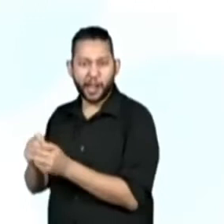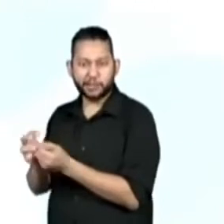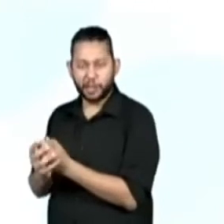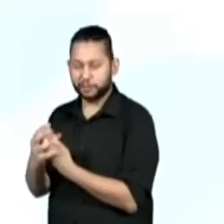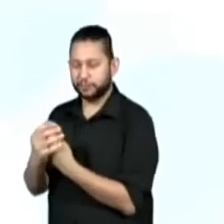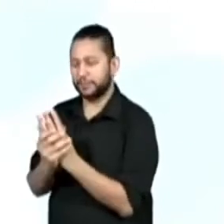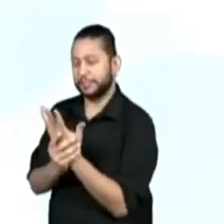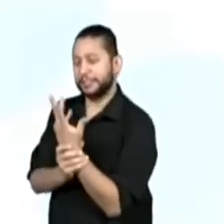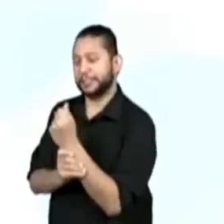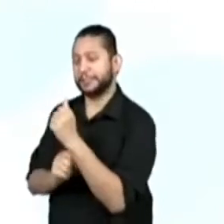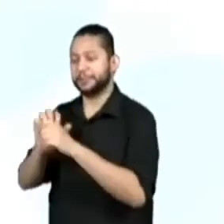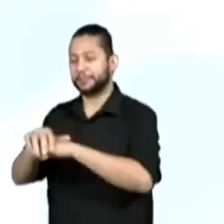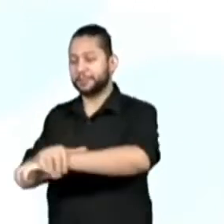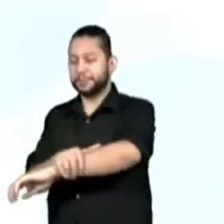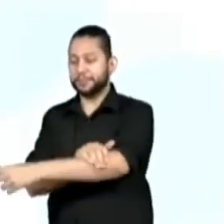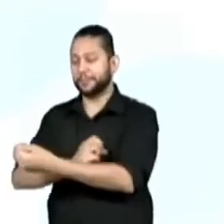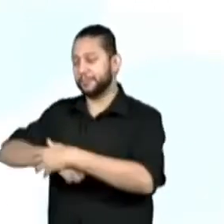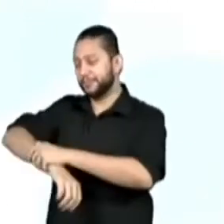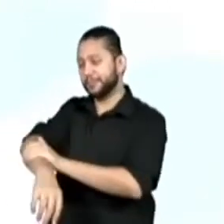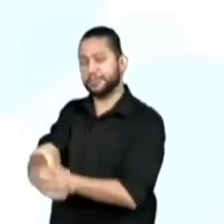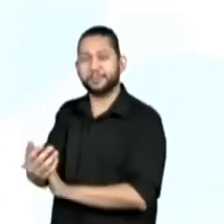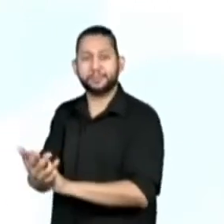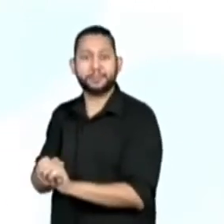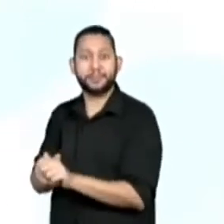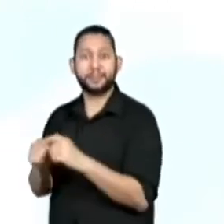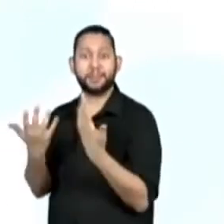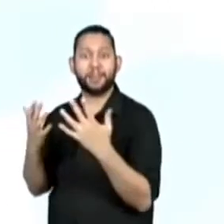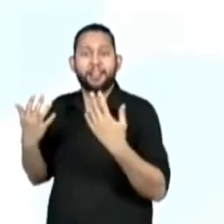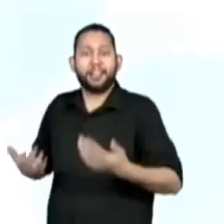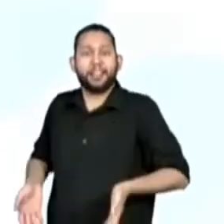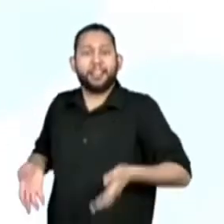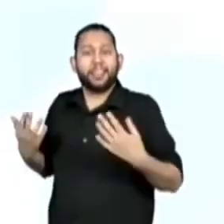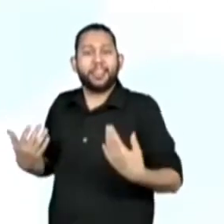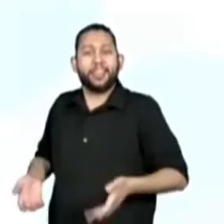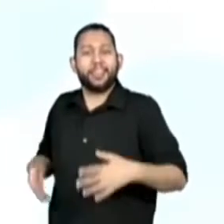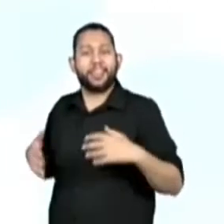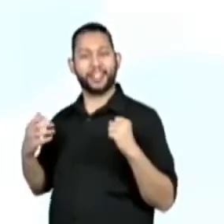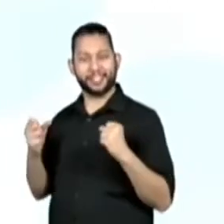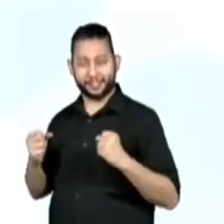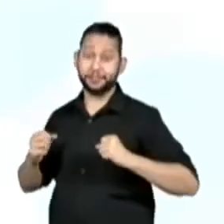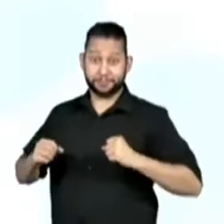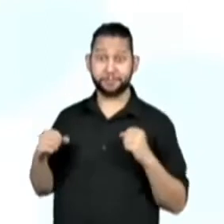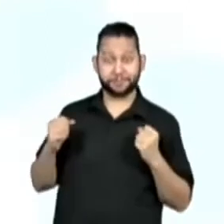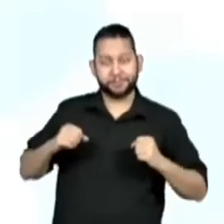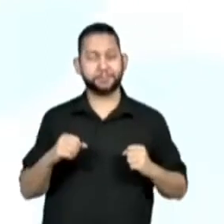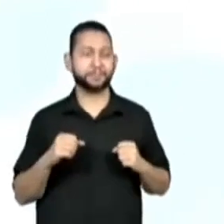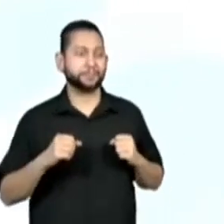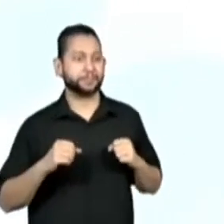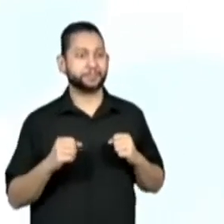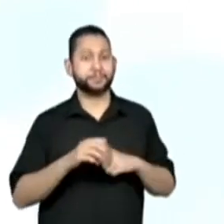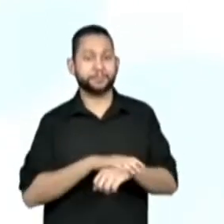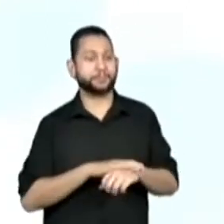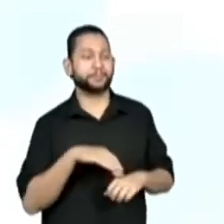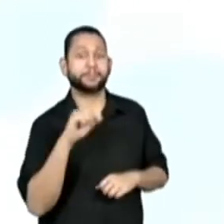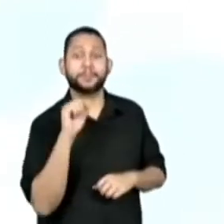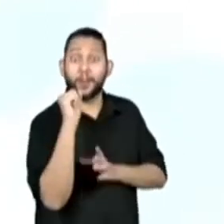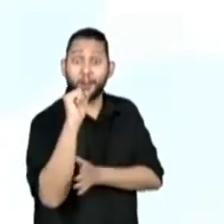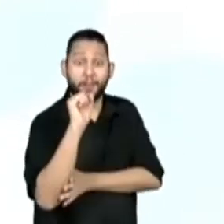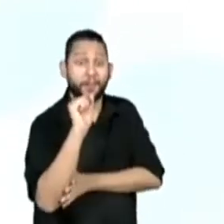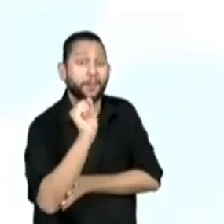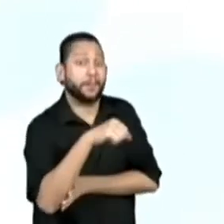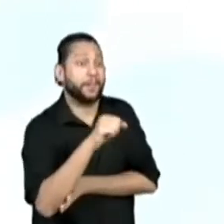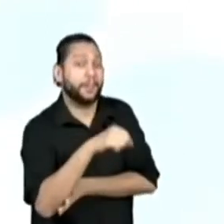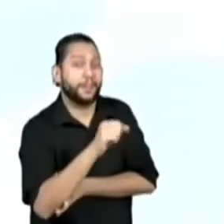voz dele tornou-se mais suave. Em seguida, voltou a bater a porta, dizendo: